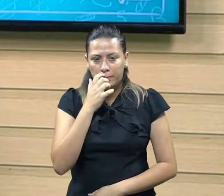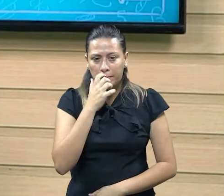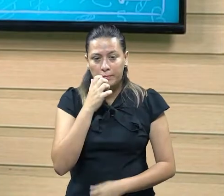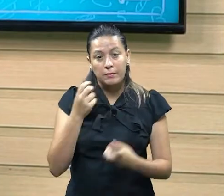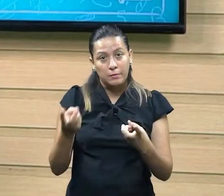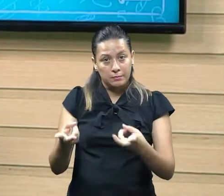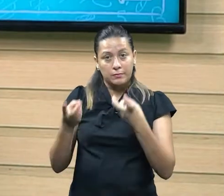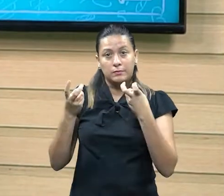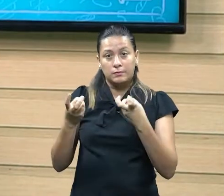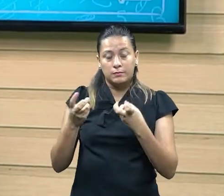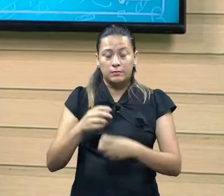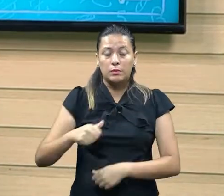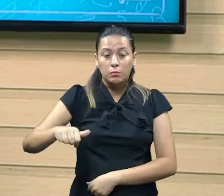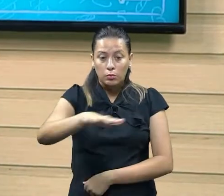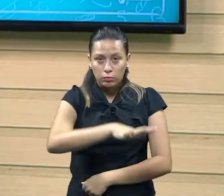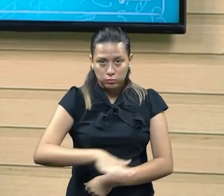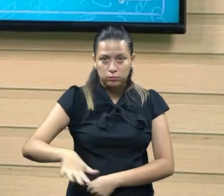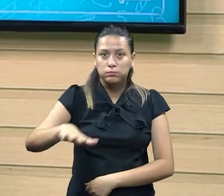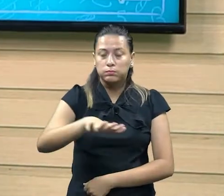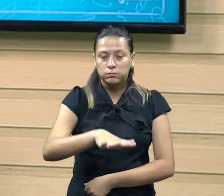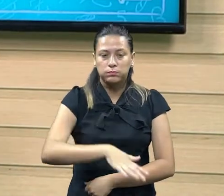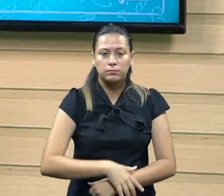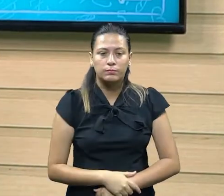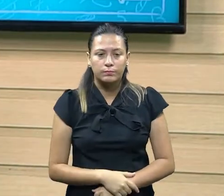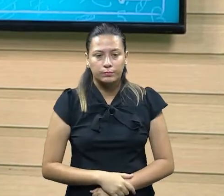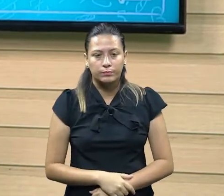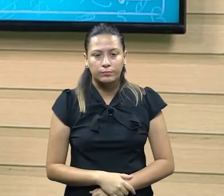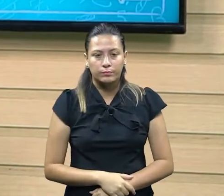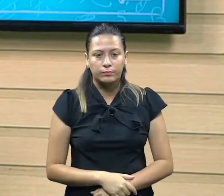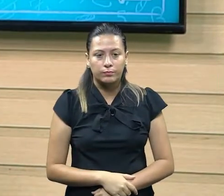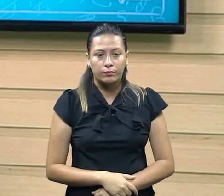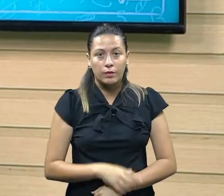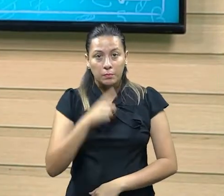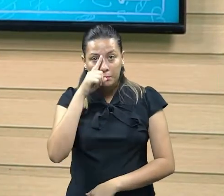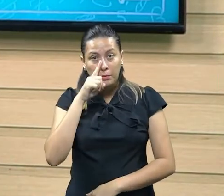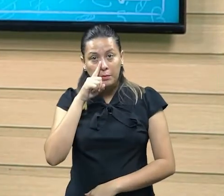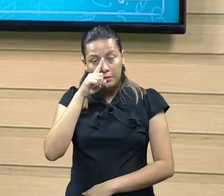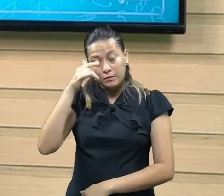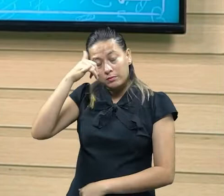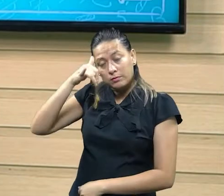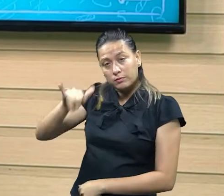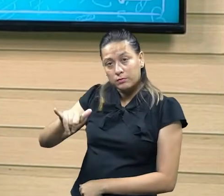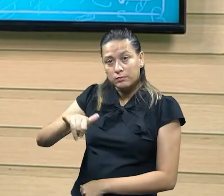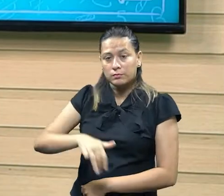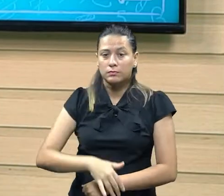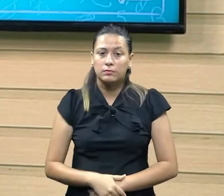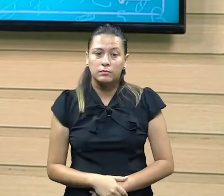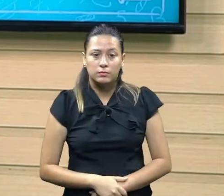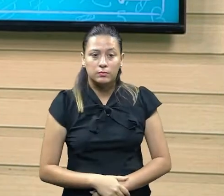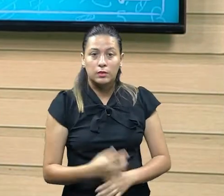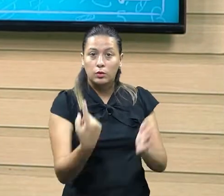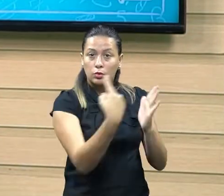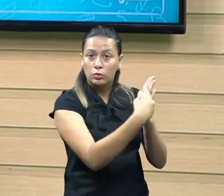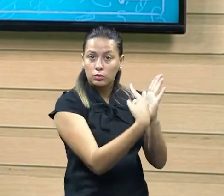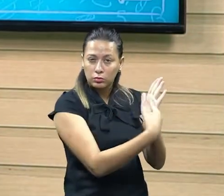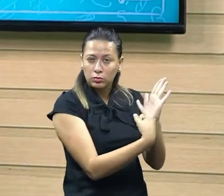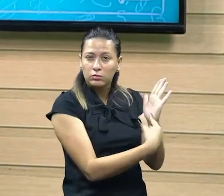vai verificar todo o ambiente para que esses riscos sejam evitados. E o